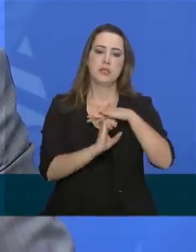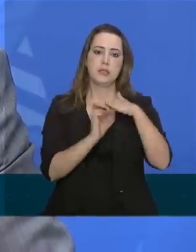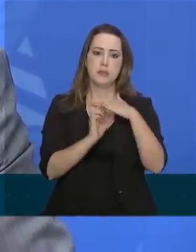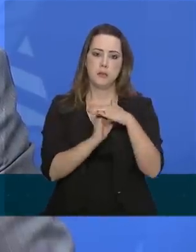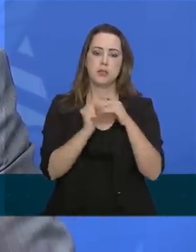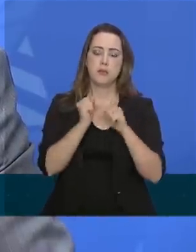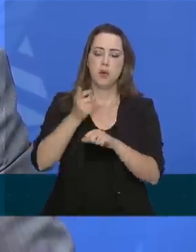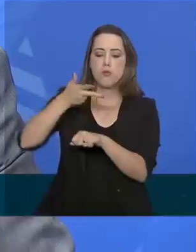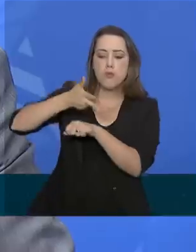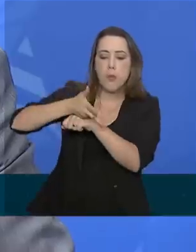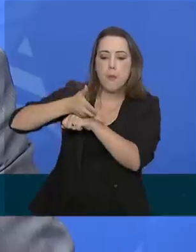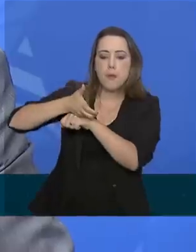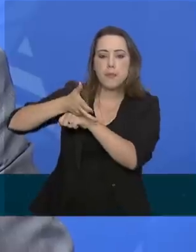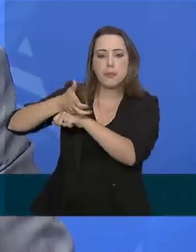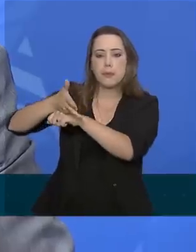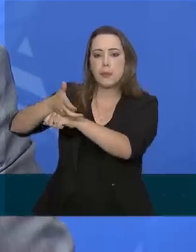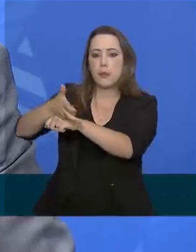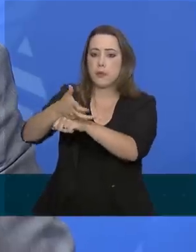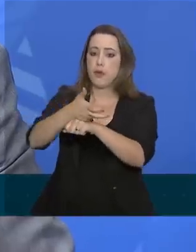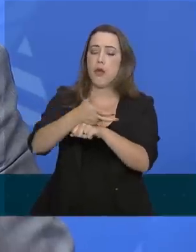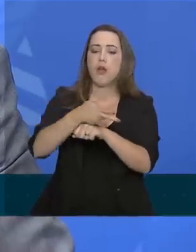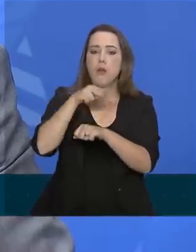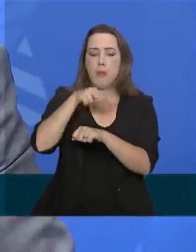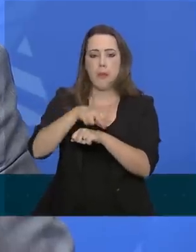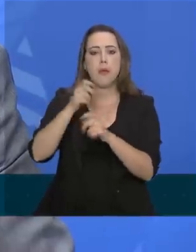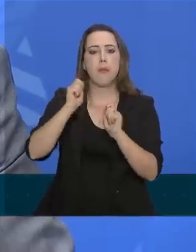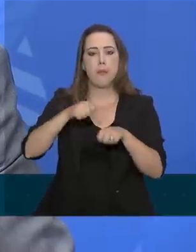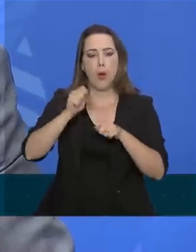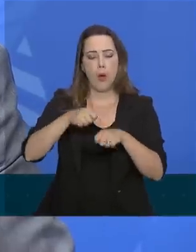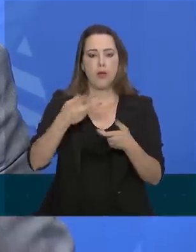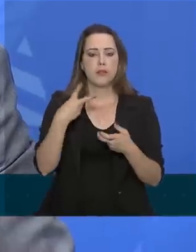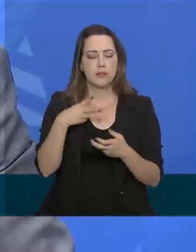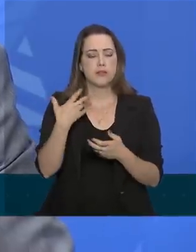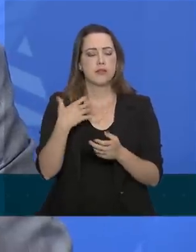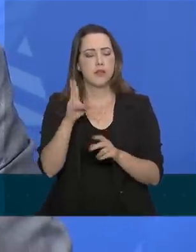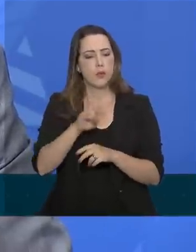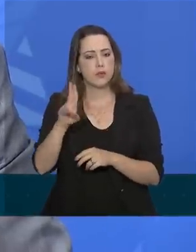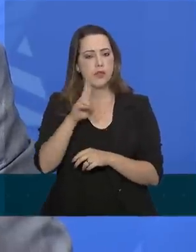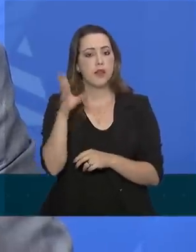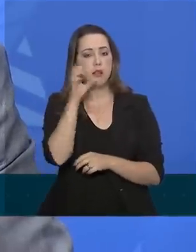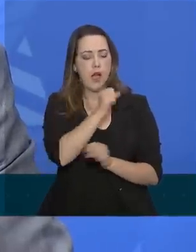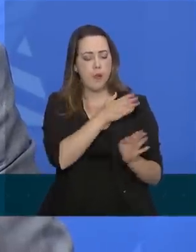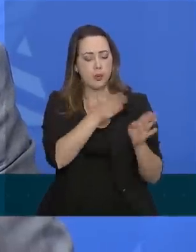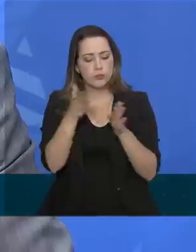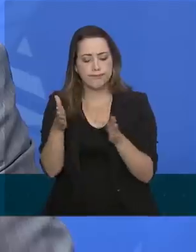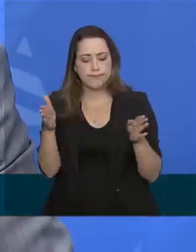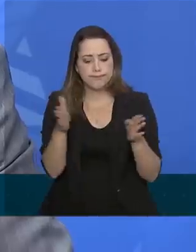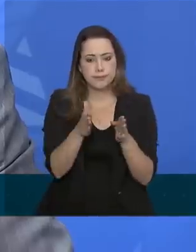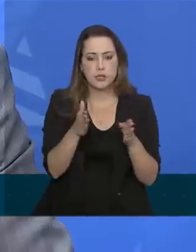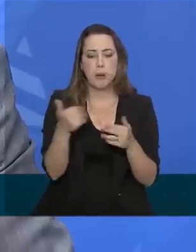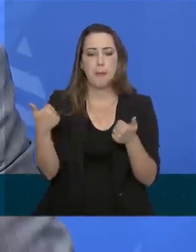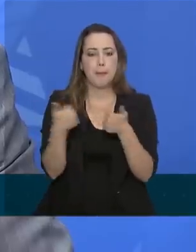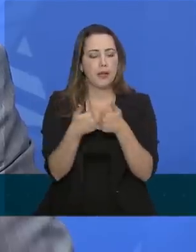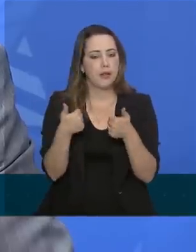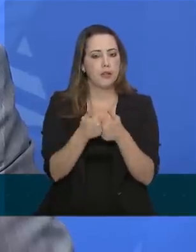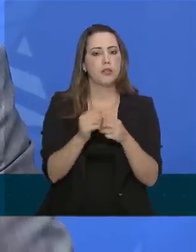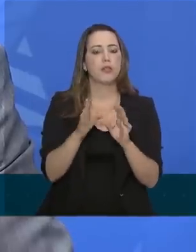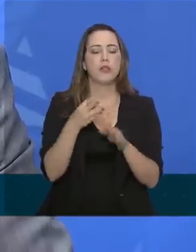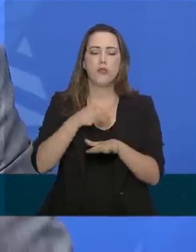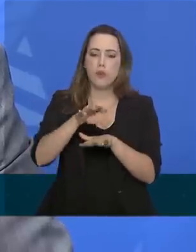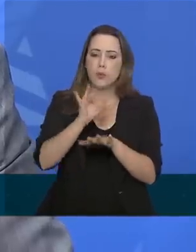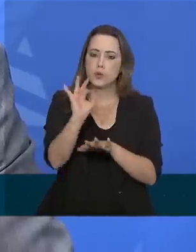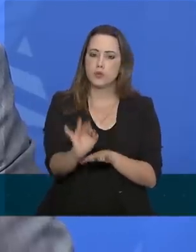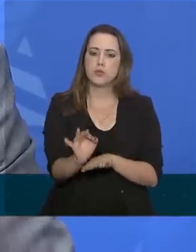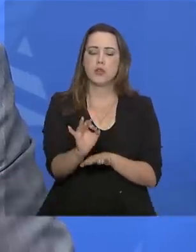possam ser contratadas e aplicadas o mais curto espaço de tempo possível para que a gente tenha finalmente informações mais apropriados para